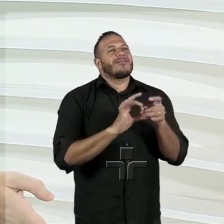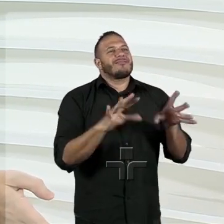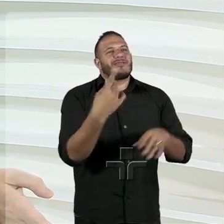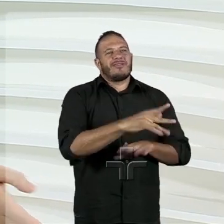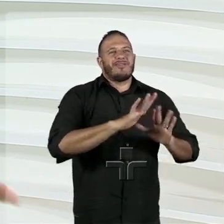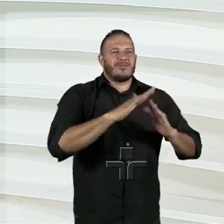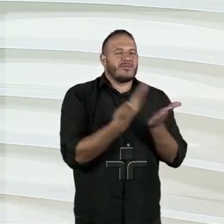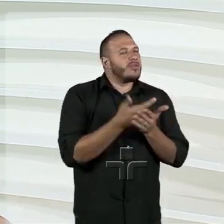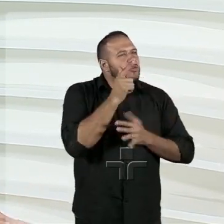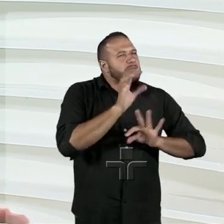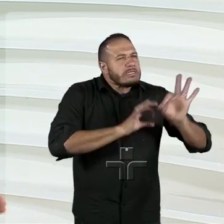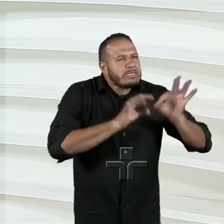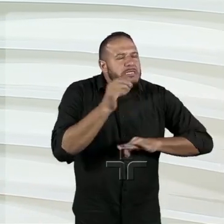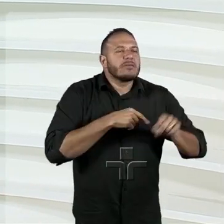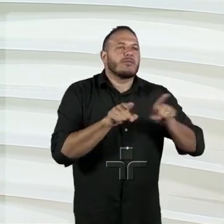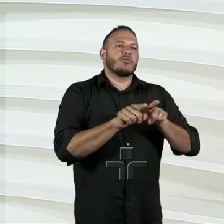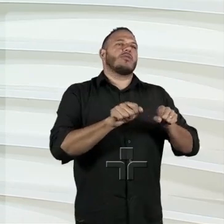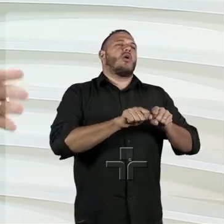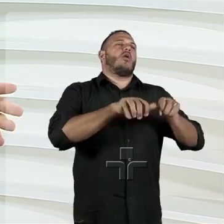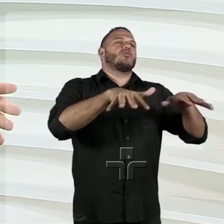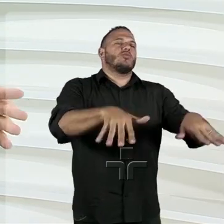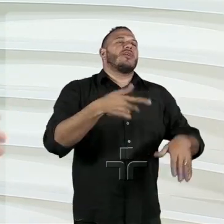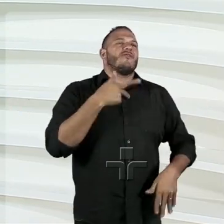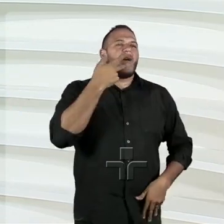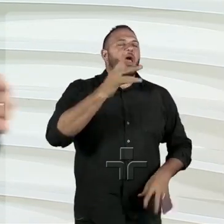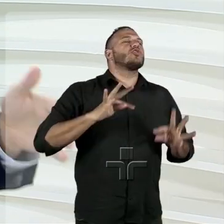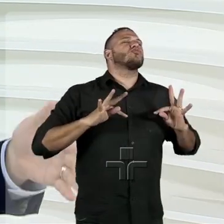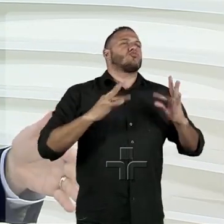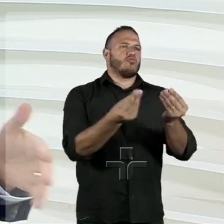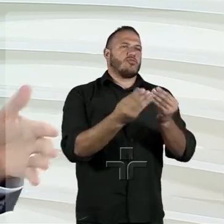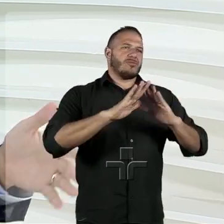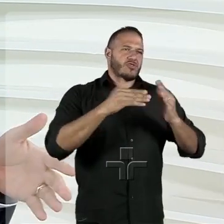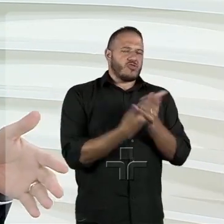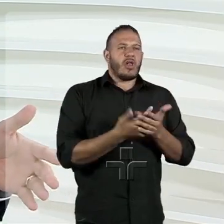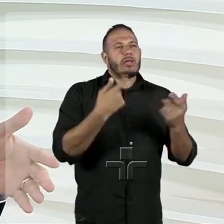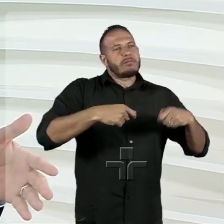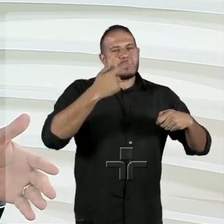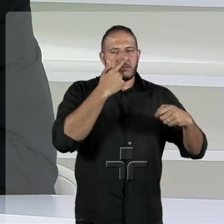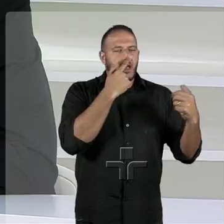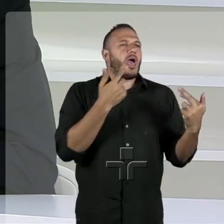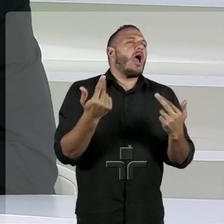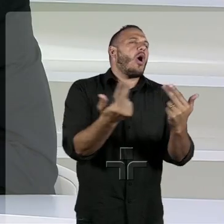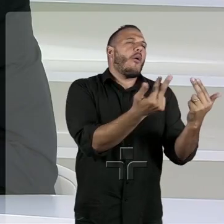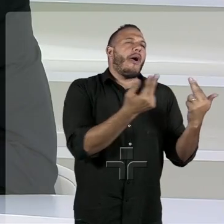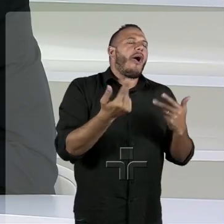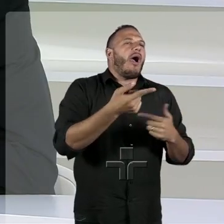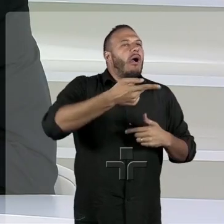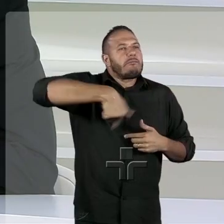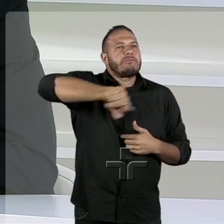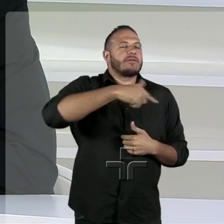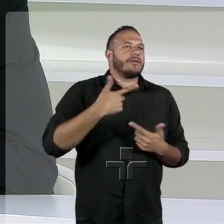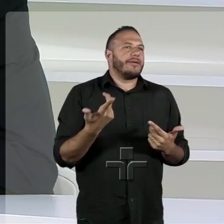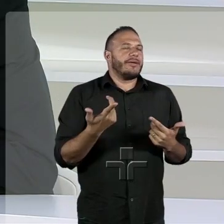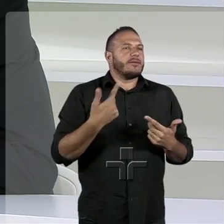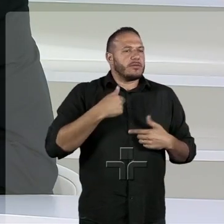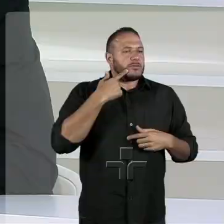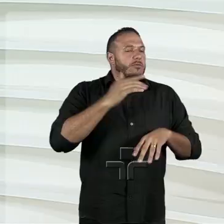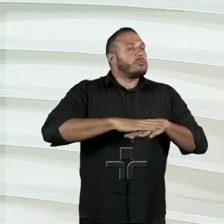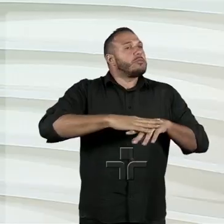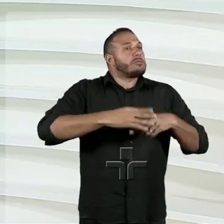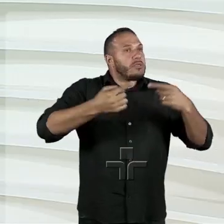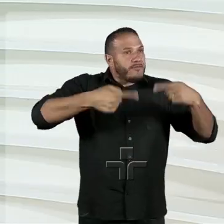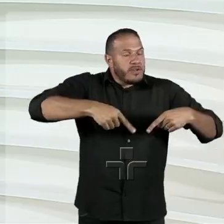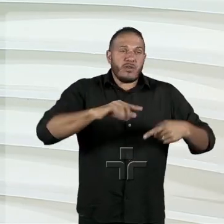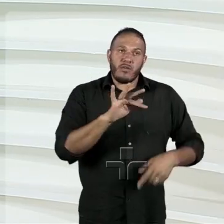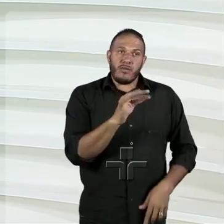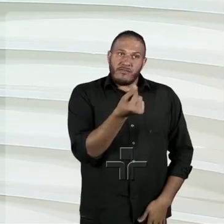construir do que uma rede dizer que todas as escolas devem ser iguais, por exemplo. E o desafio financeiro,